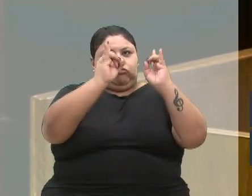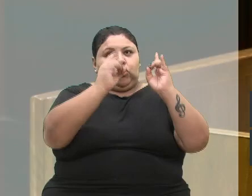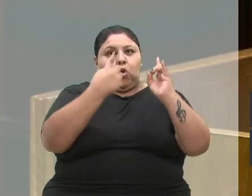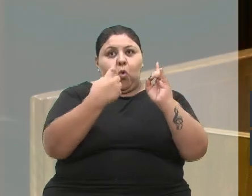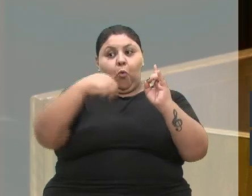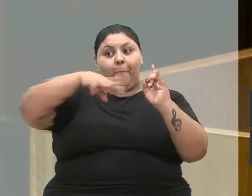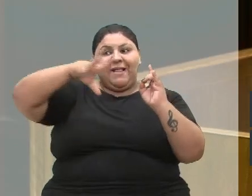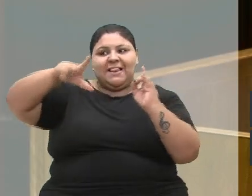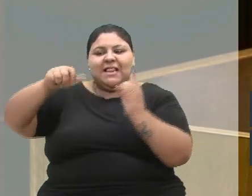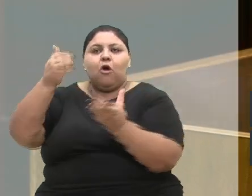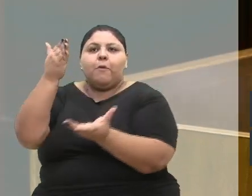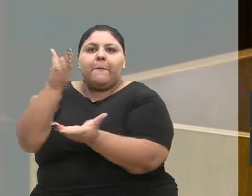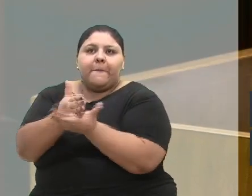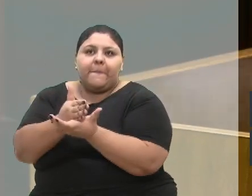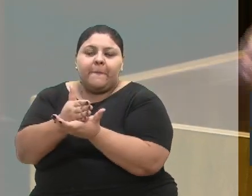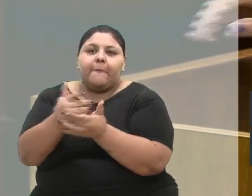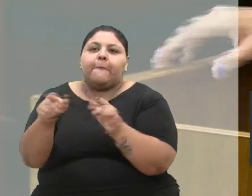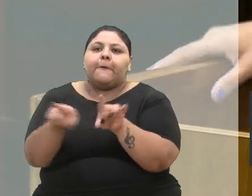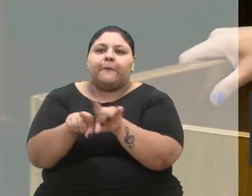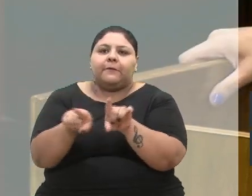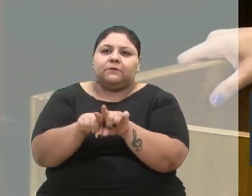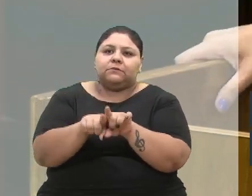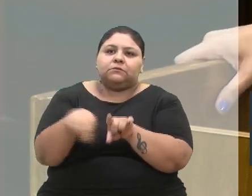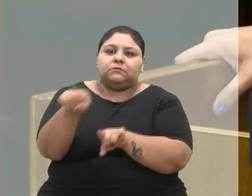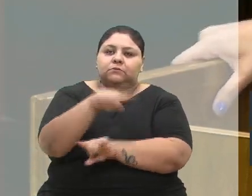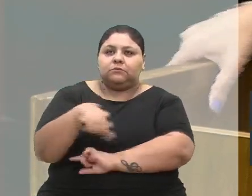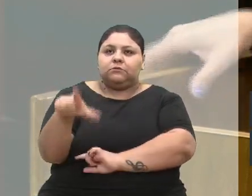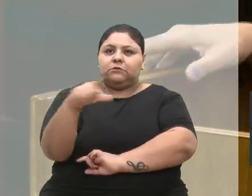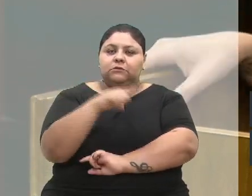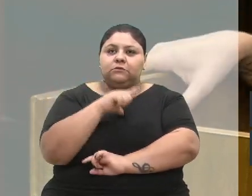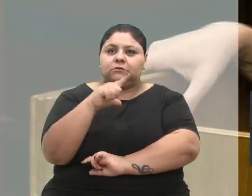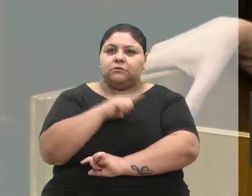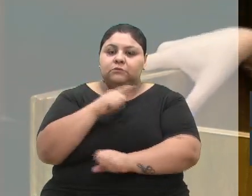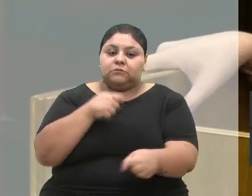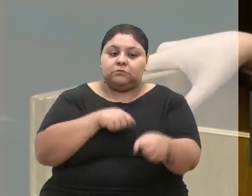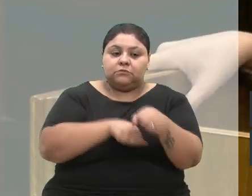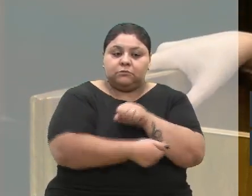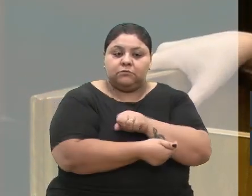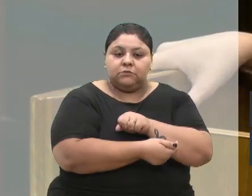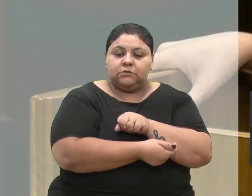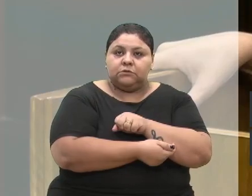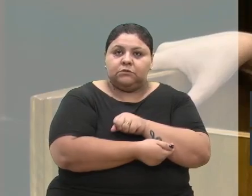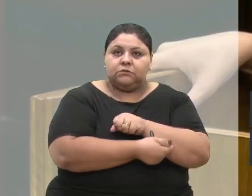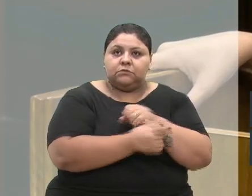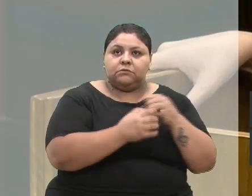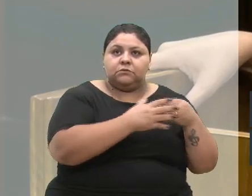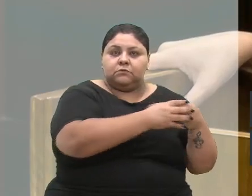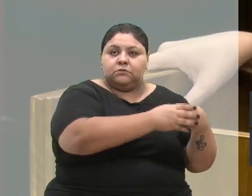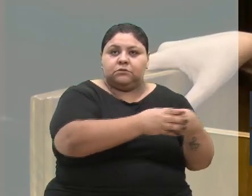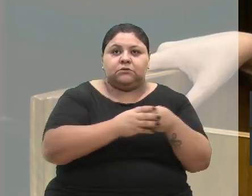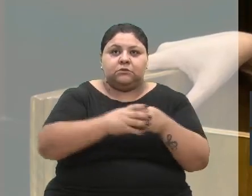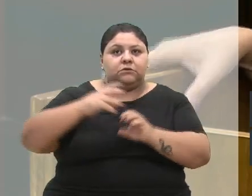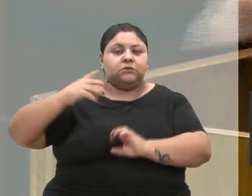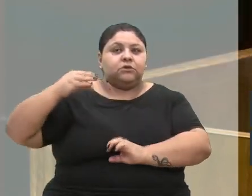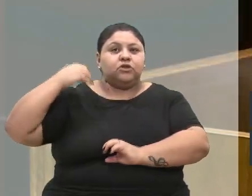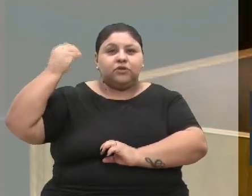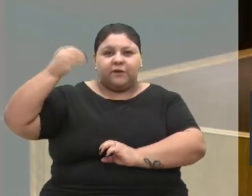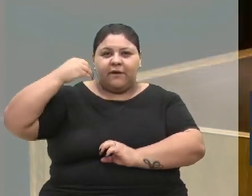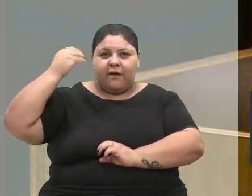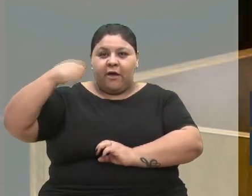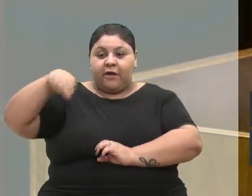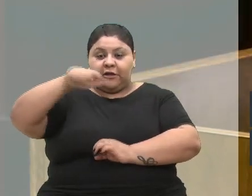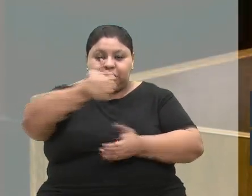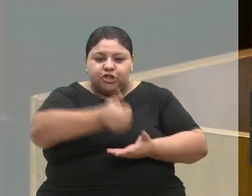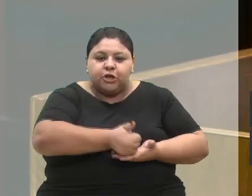Federal. Além disso, nós temos o investimento na Associação dos Psicólogos, né, para a gente apoiar